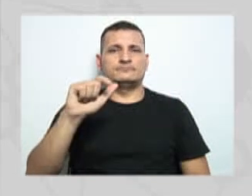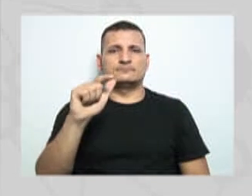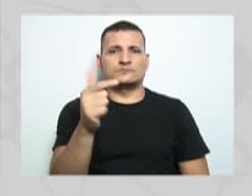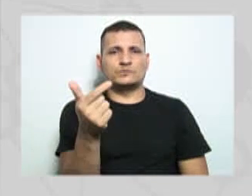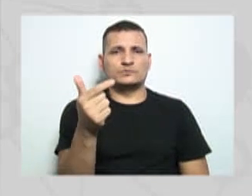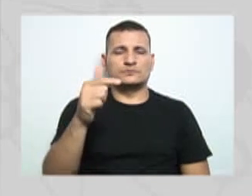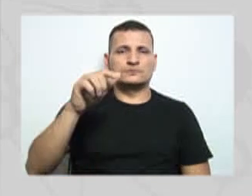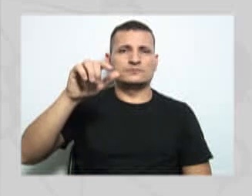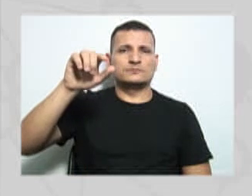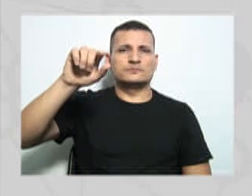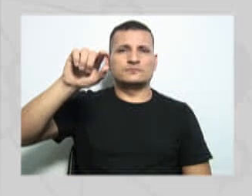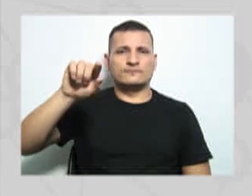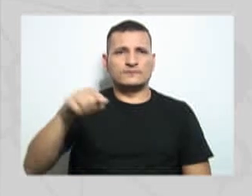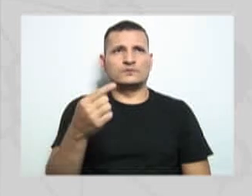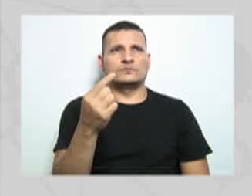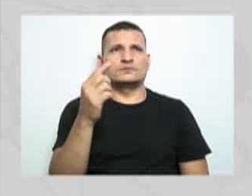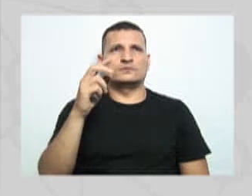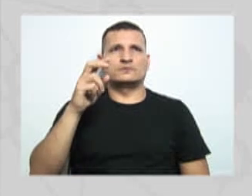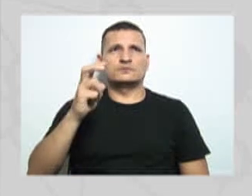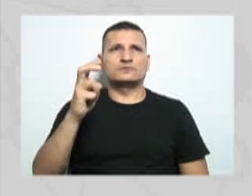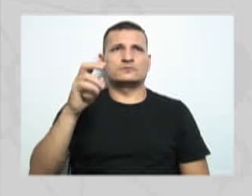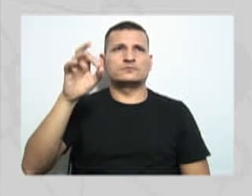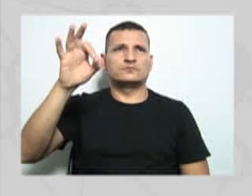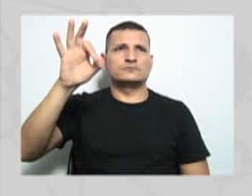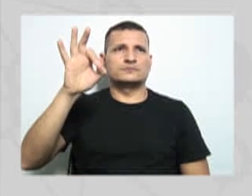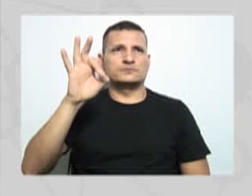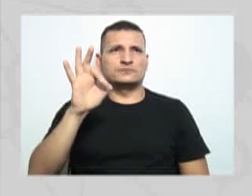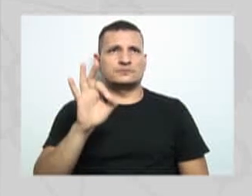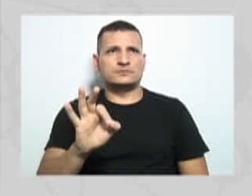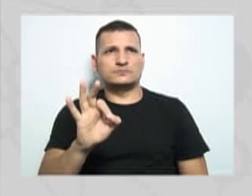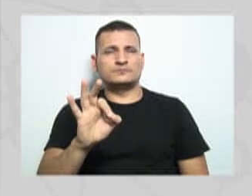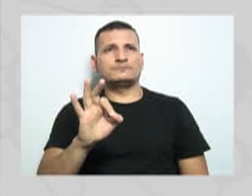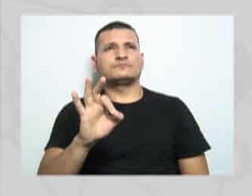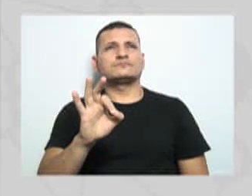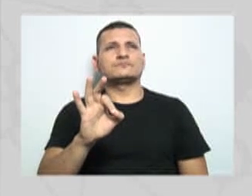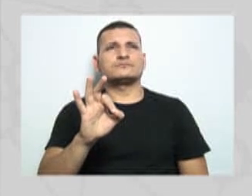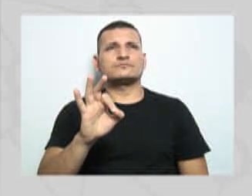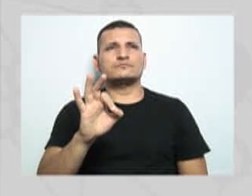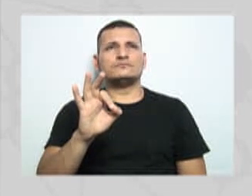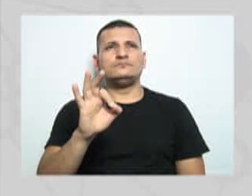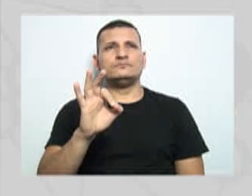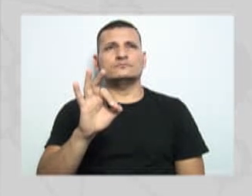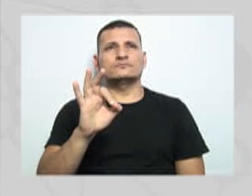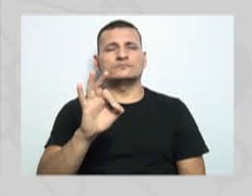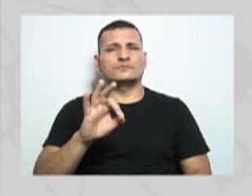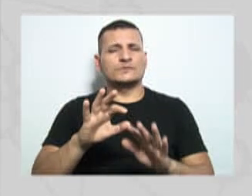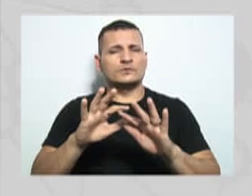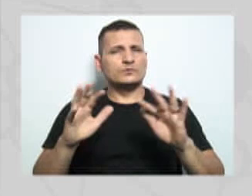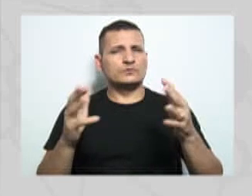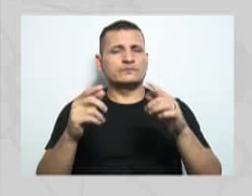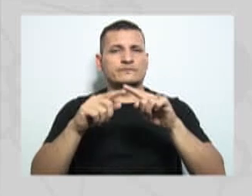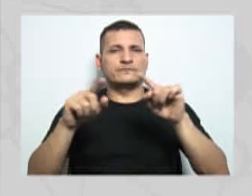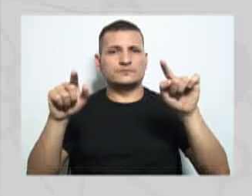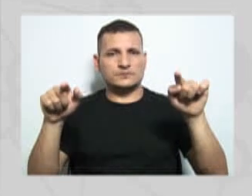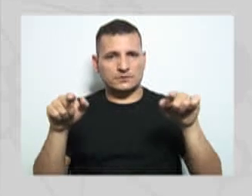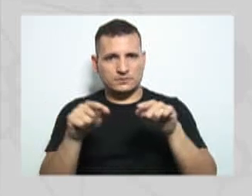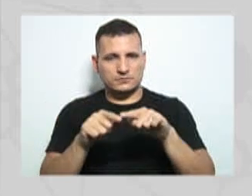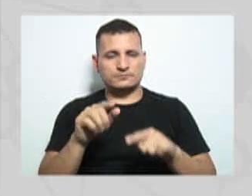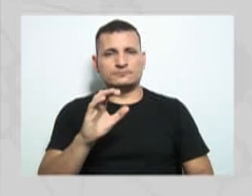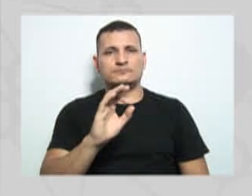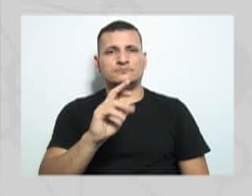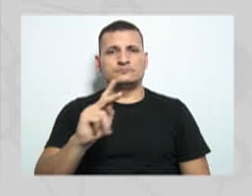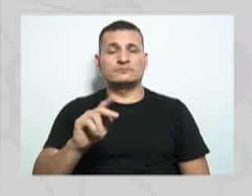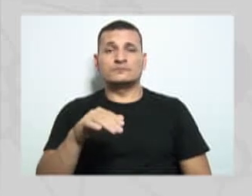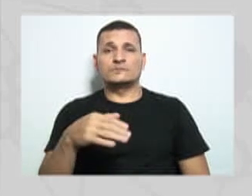o montante de remuneração paga a todos os empregados pela cooperativa. Essas são as